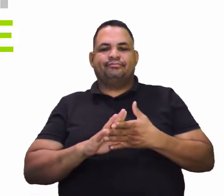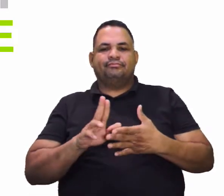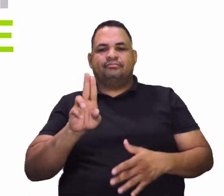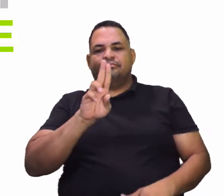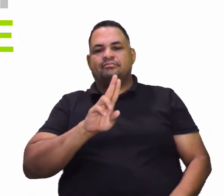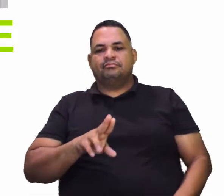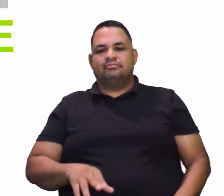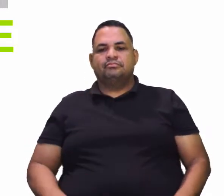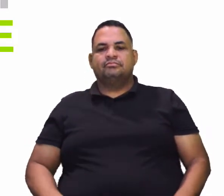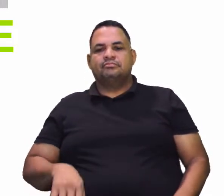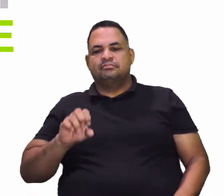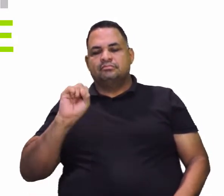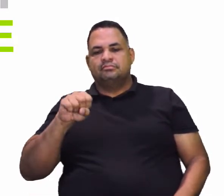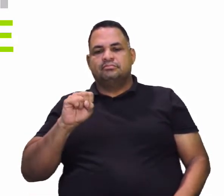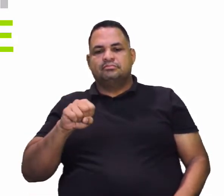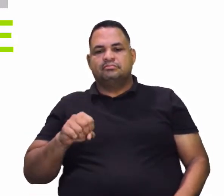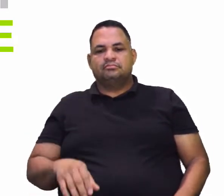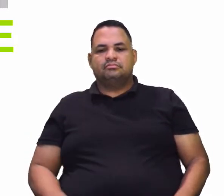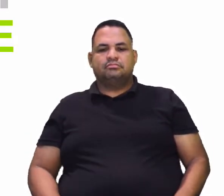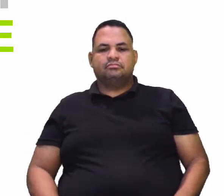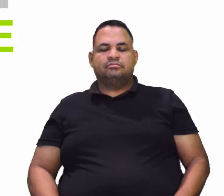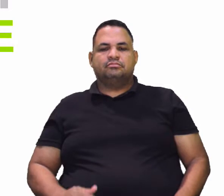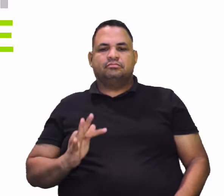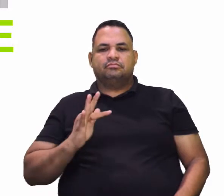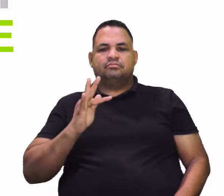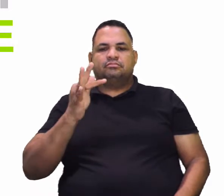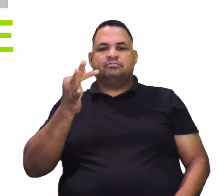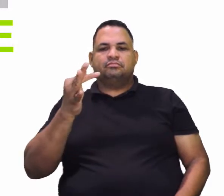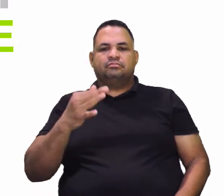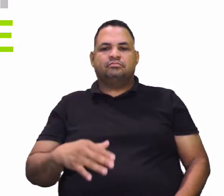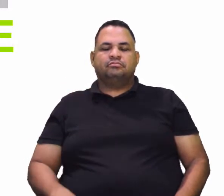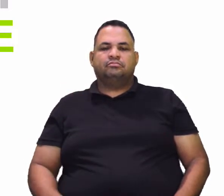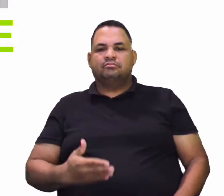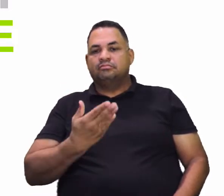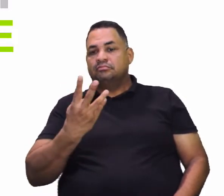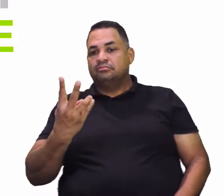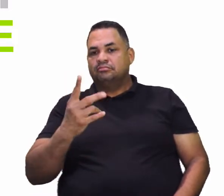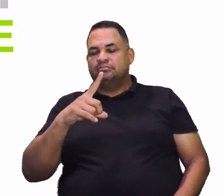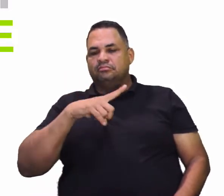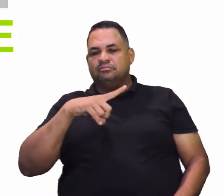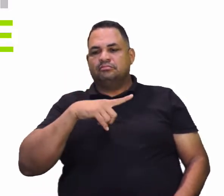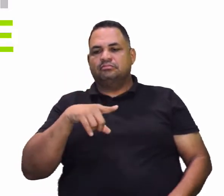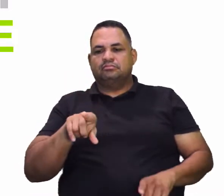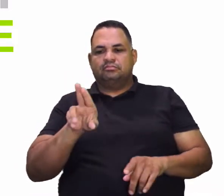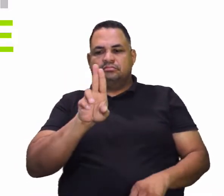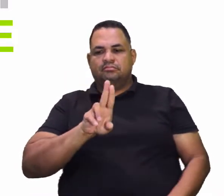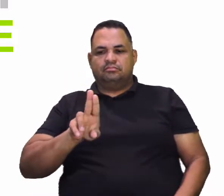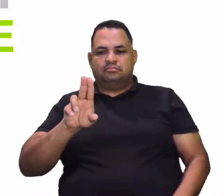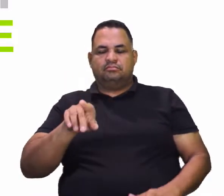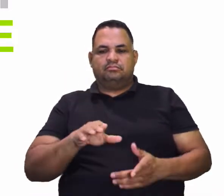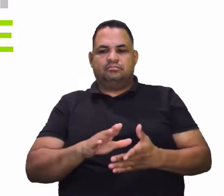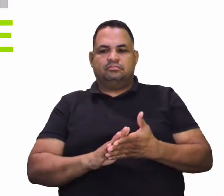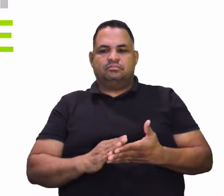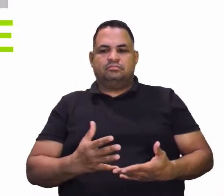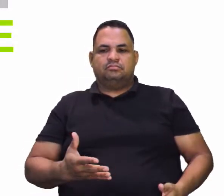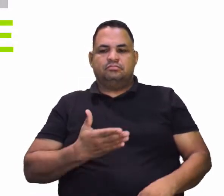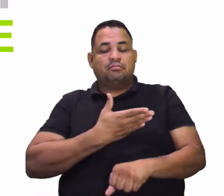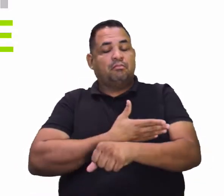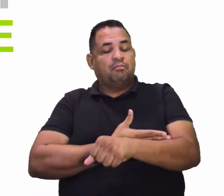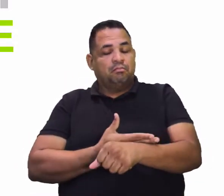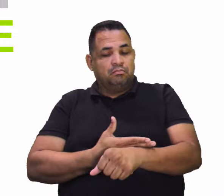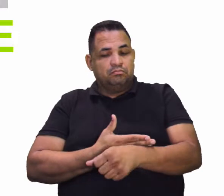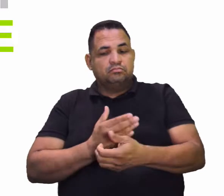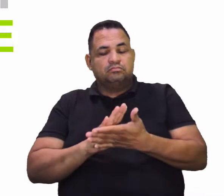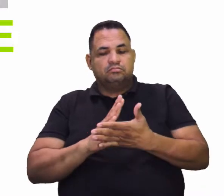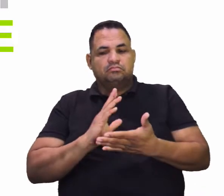ele aqui sim. Num dos futuros, que é o futuro com going to, ele vai ser usado, certo? Então se acostume